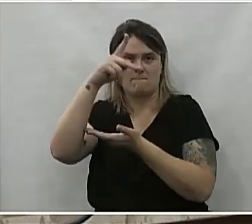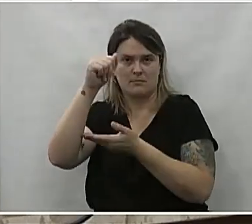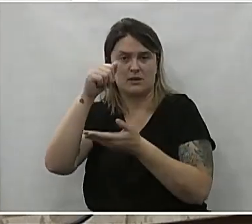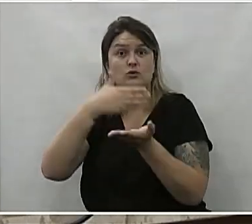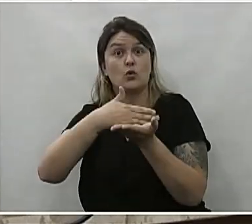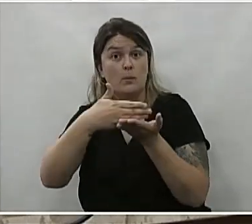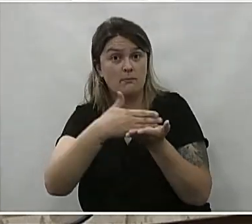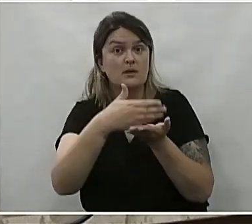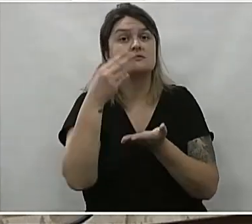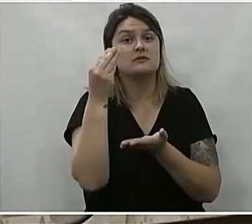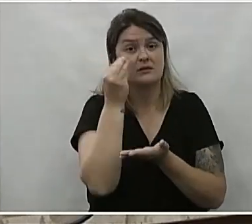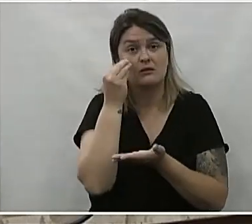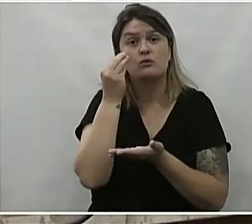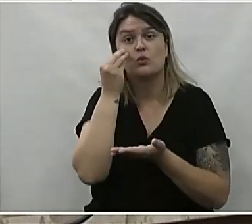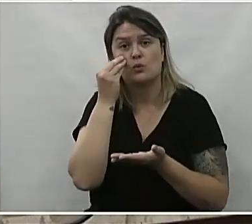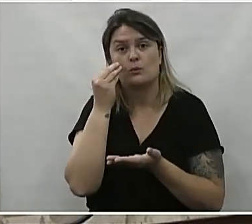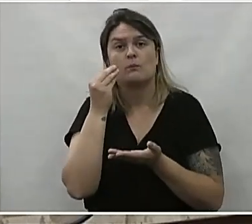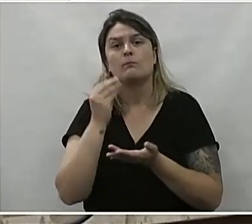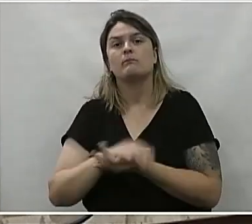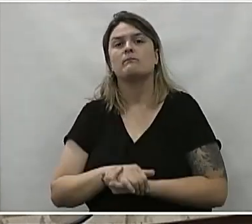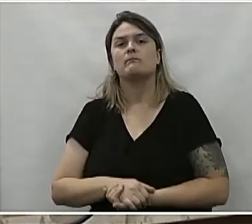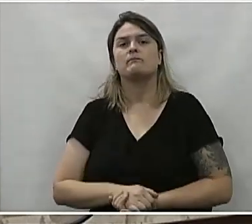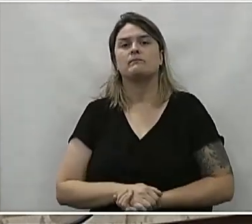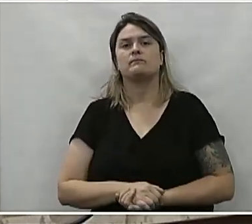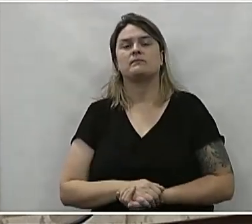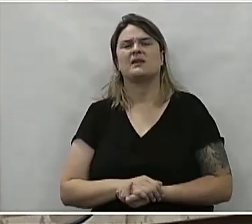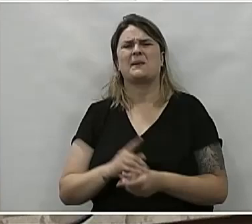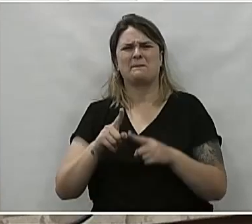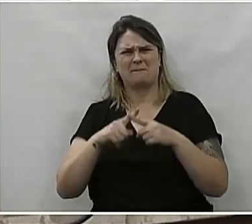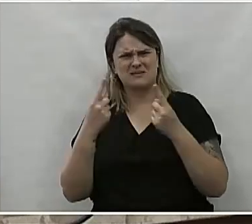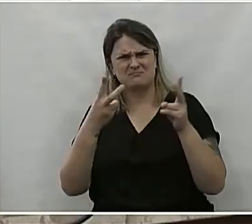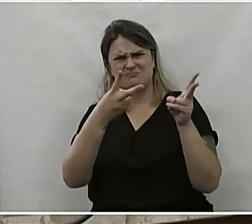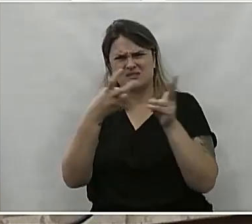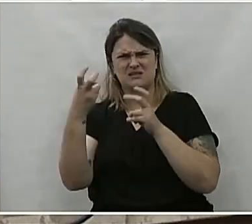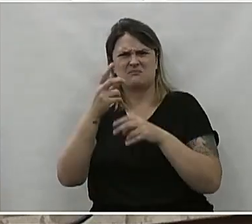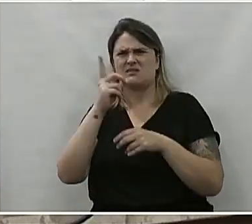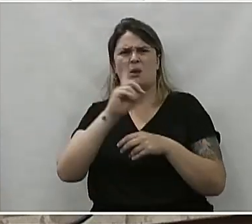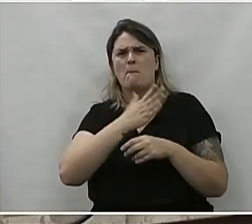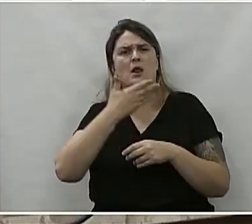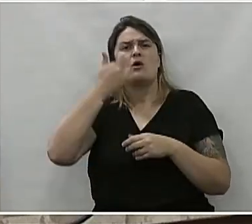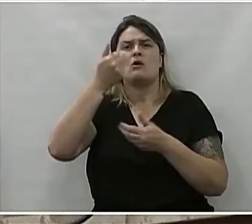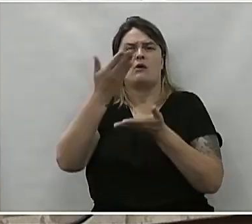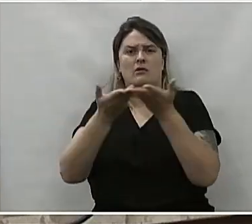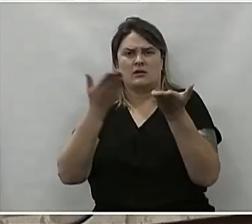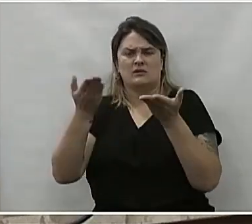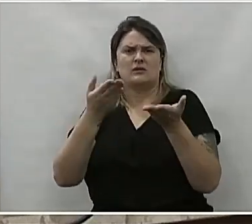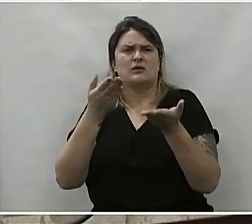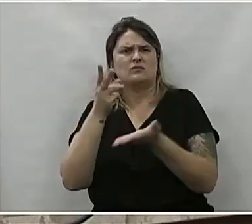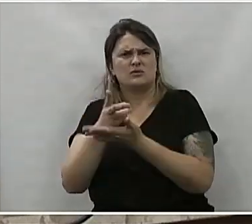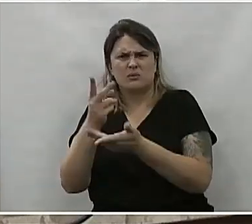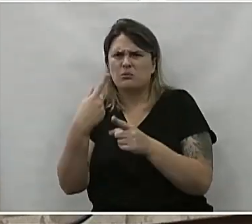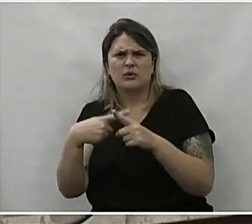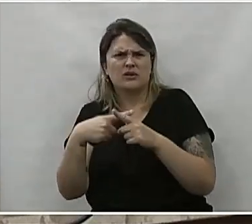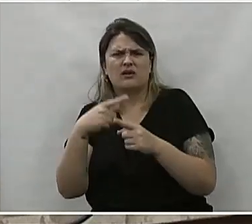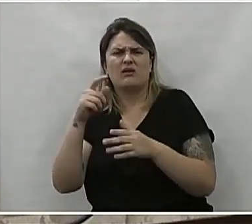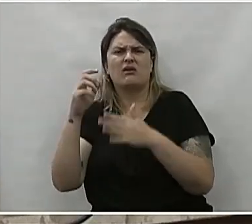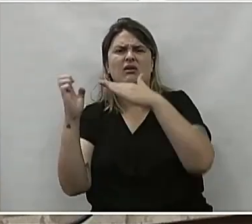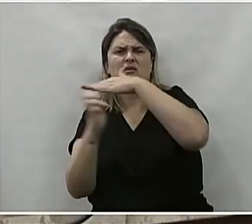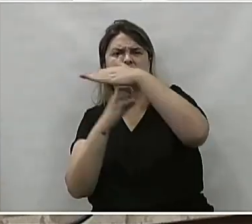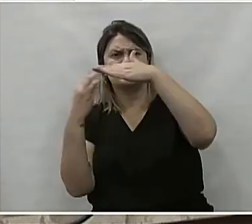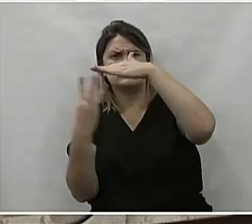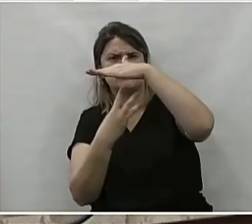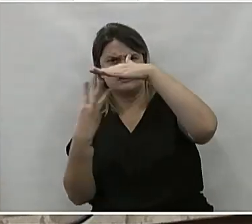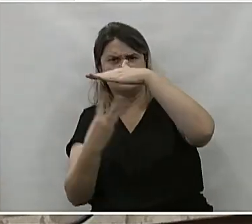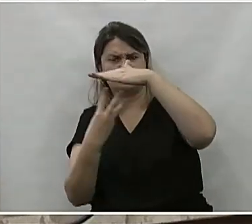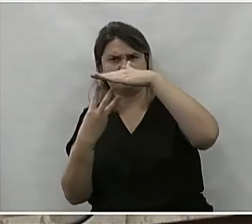no começo Até tentaram maquiar Mas a gente vê Que não melhorou Continua a mesma coisa Então por que Ter uma empresa Terceirizada lá